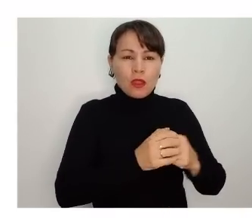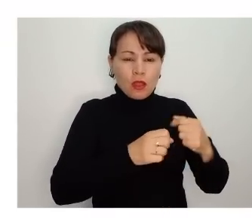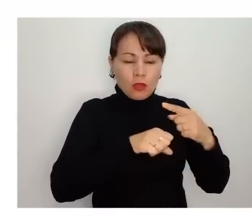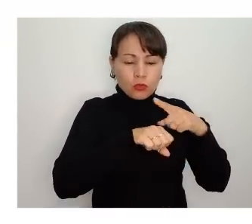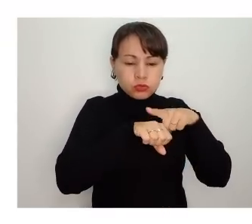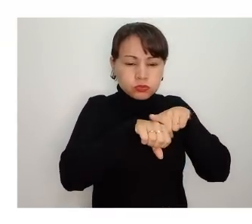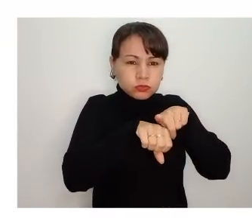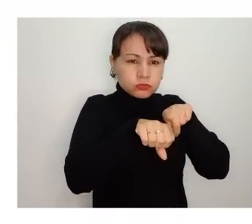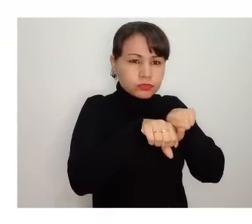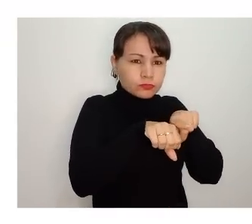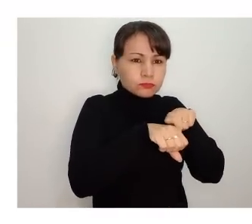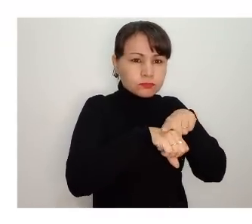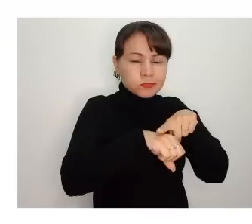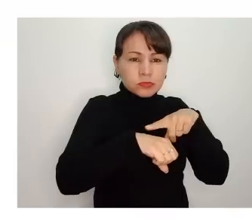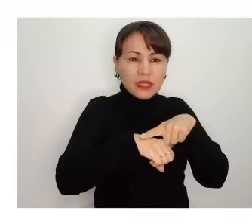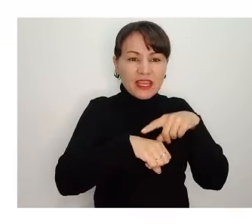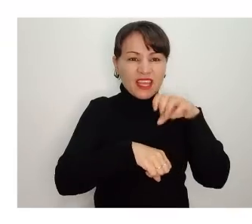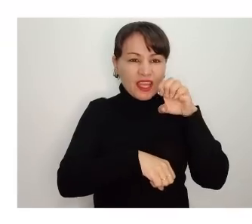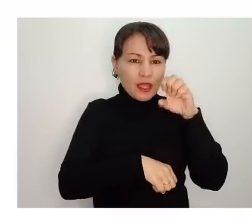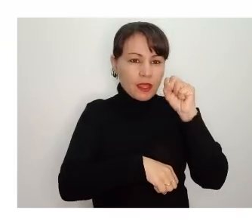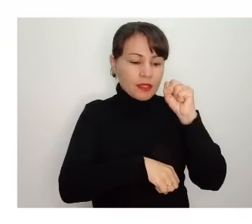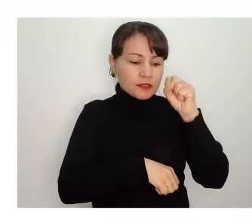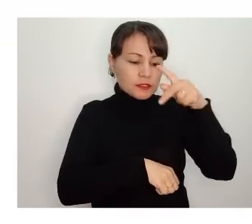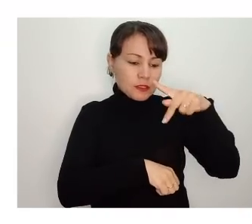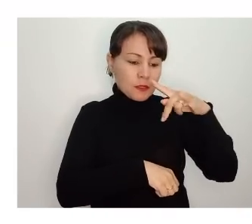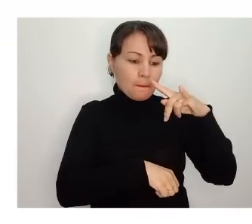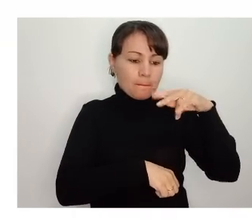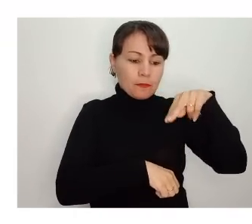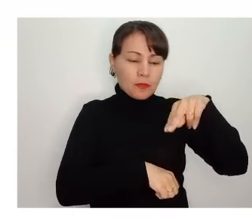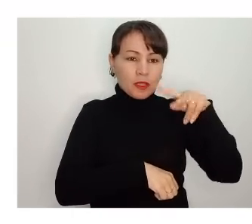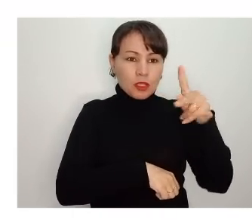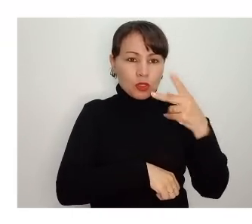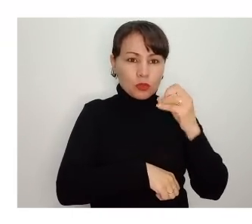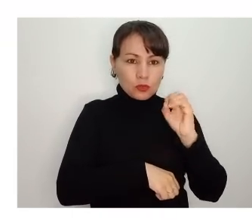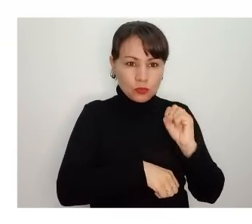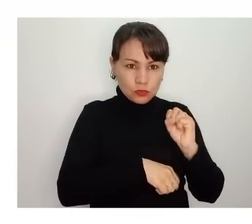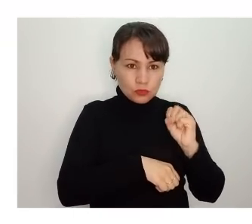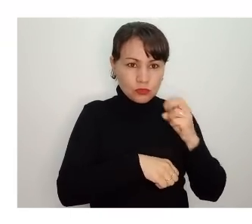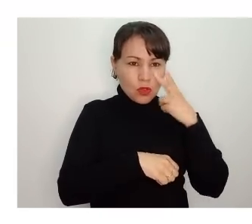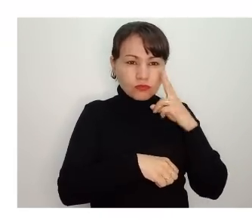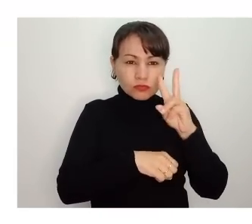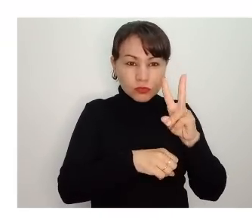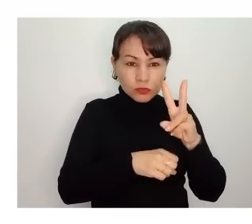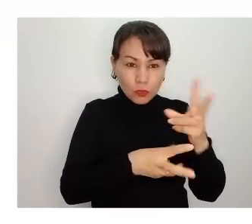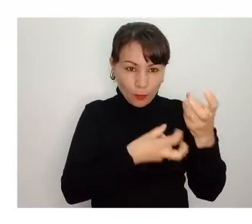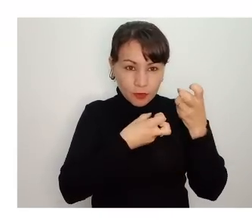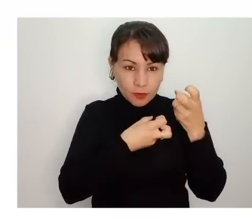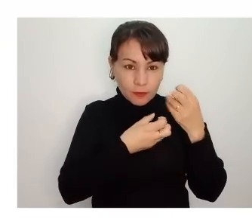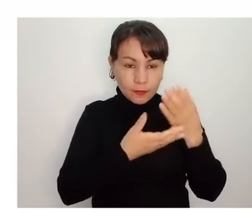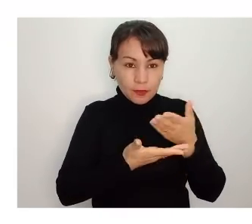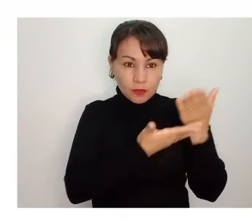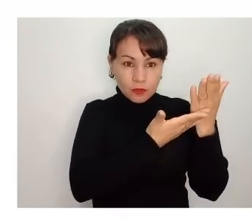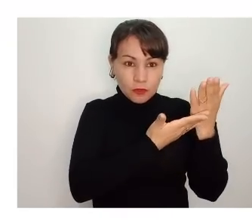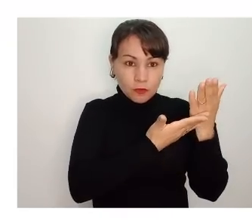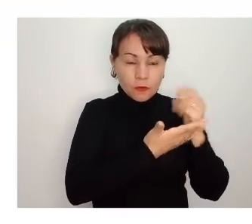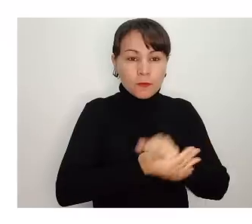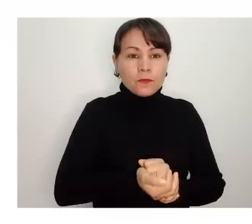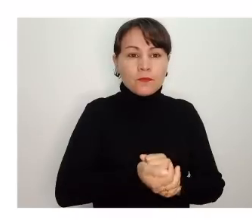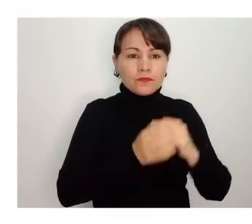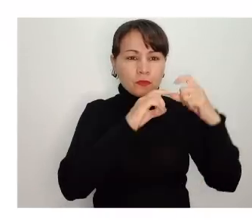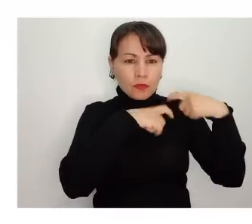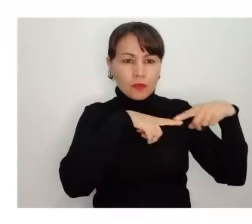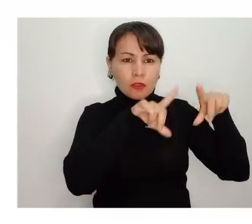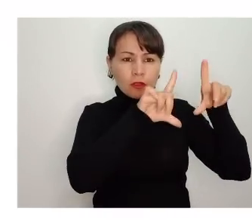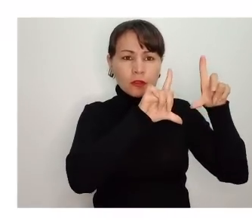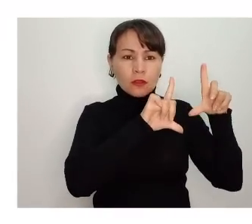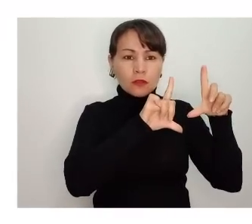espinhos dendríticos. Esses espinhos, esses artefatos que vocês estão observando aqui na parte inferior